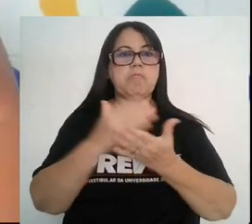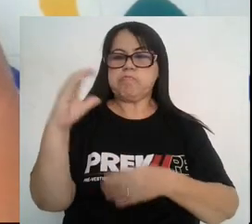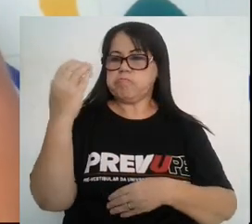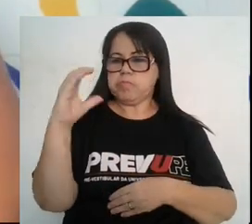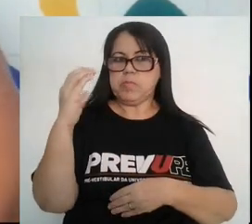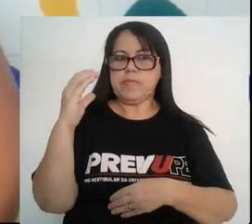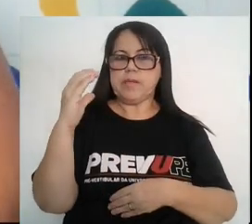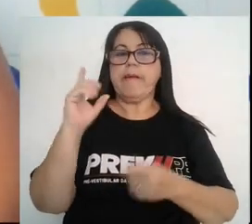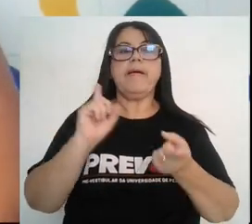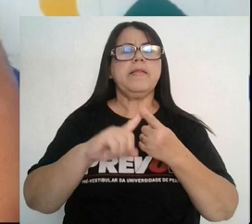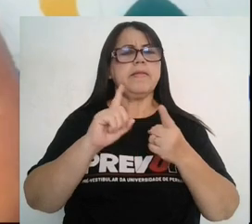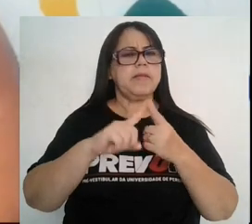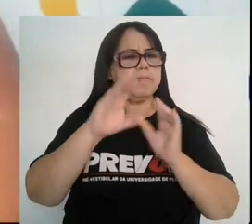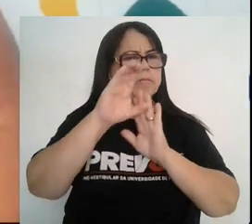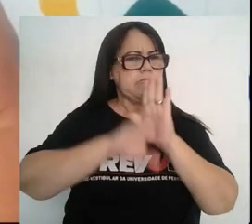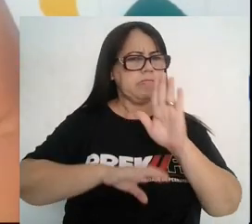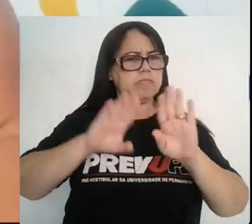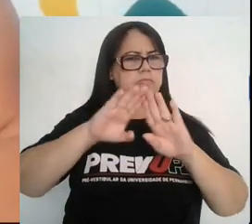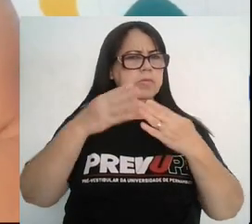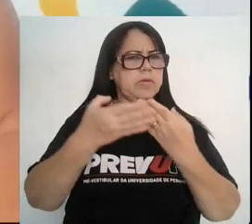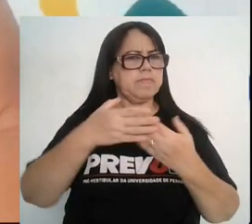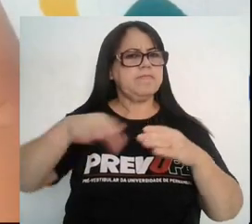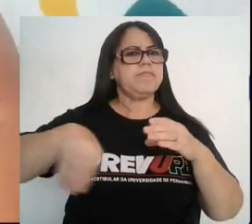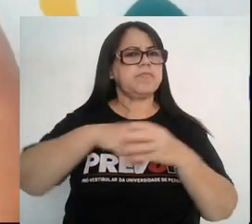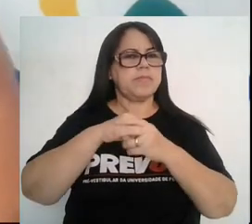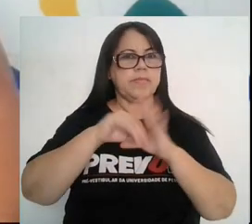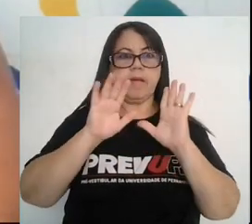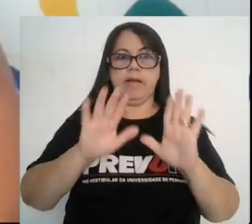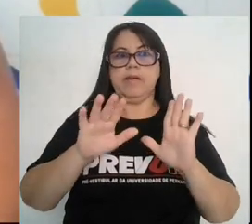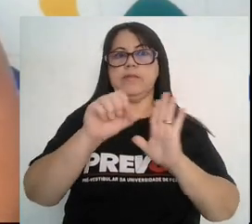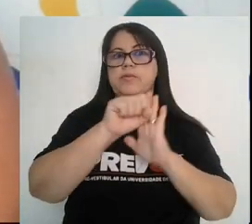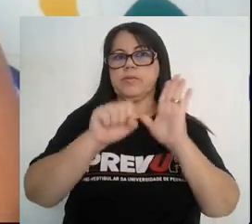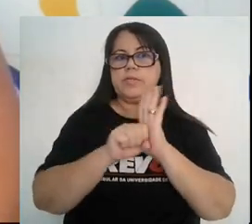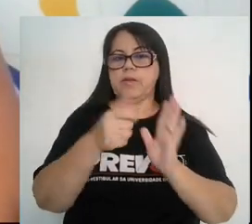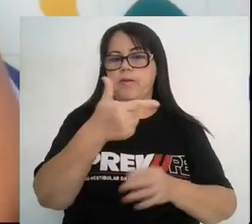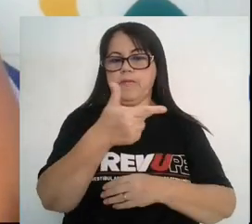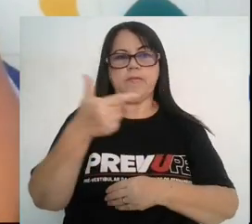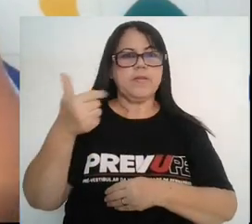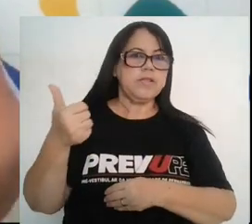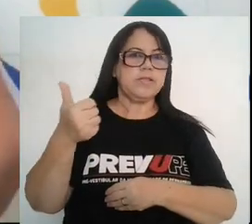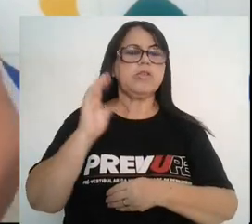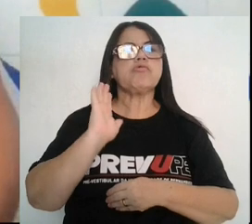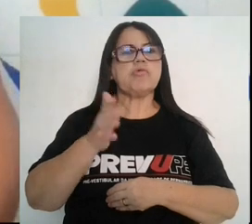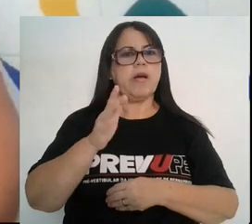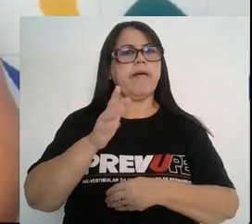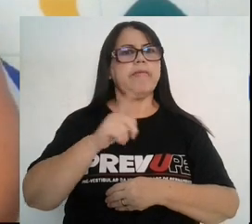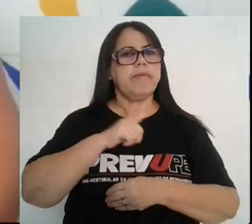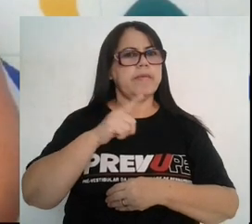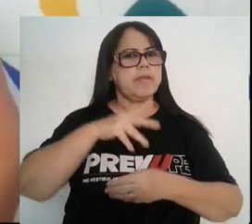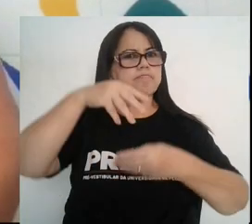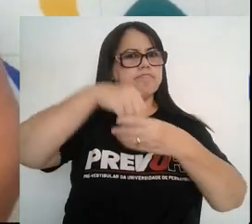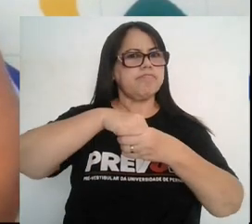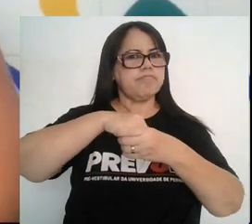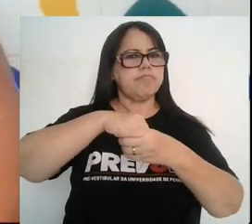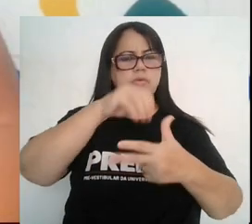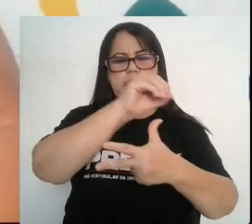época, começou a fazer parte dos currículos escolares, e no século XXI já estava no Enem, e a